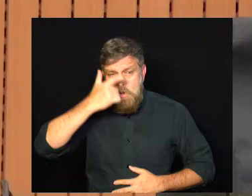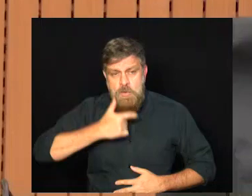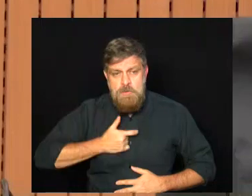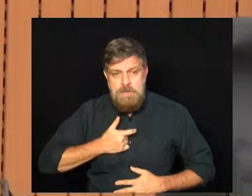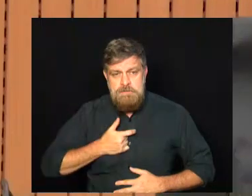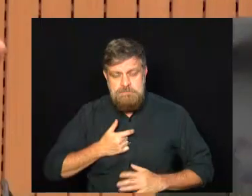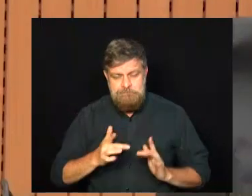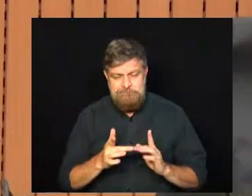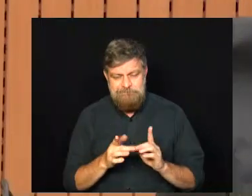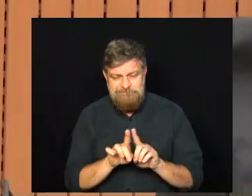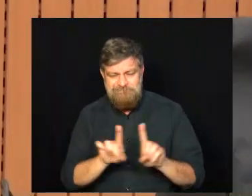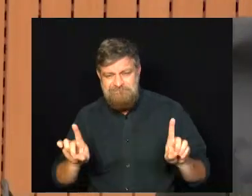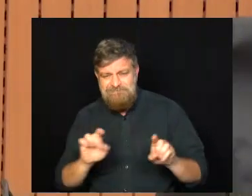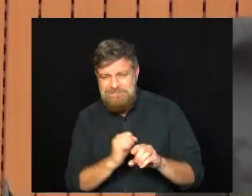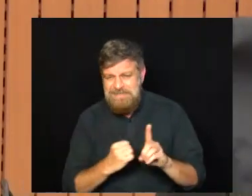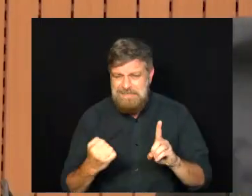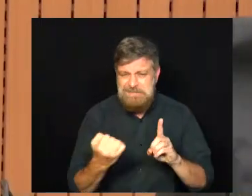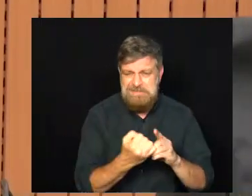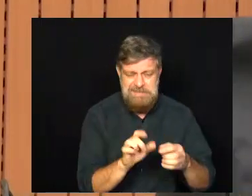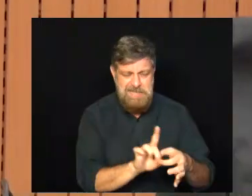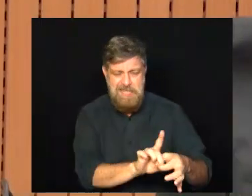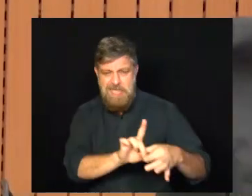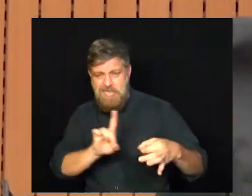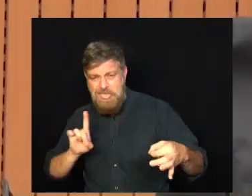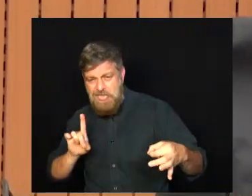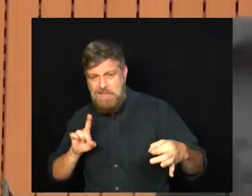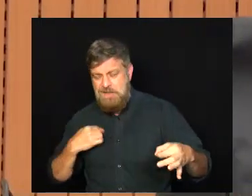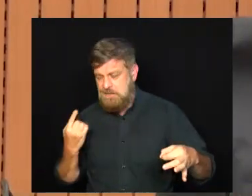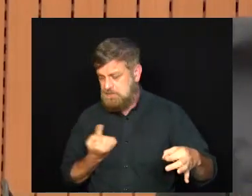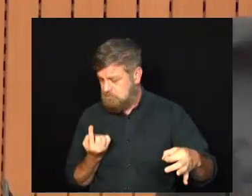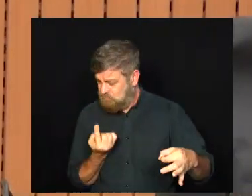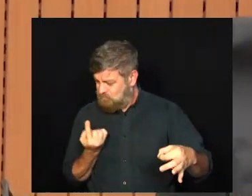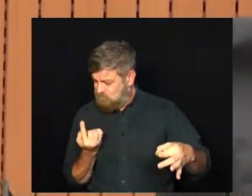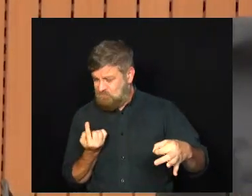conviver com a sociedade, com os nossos pares e